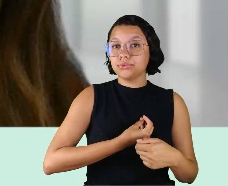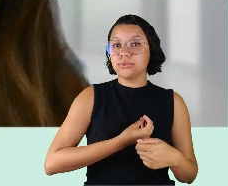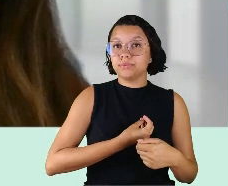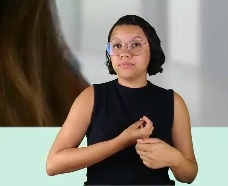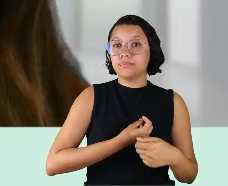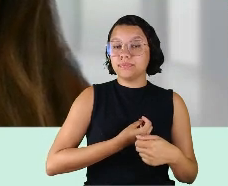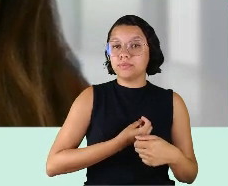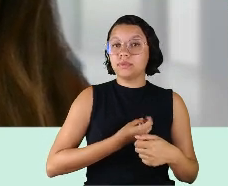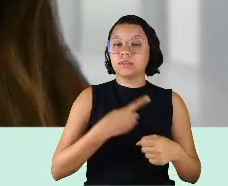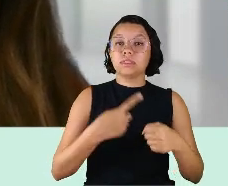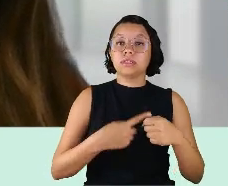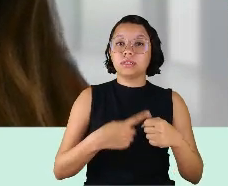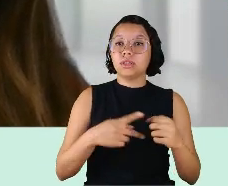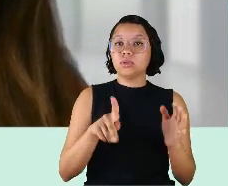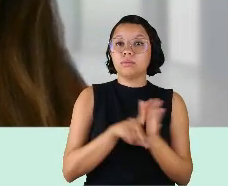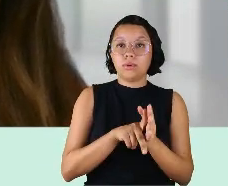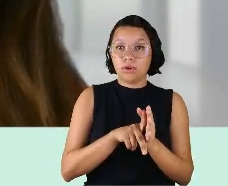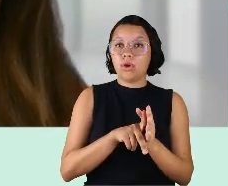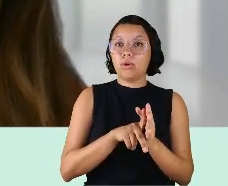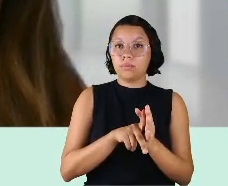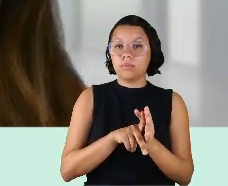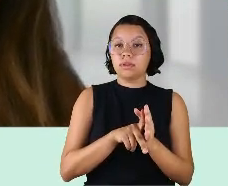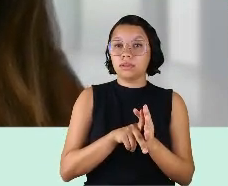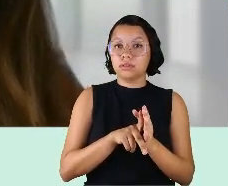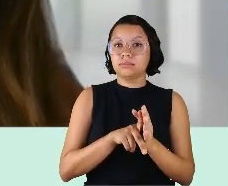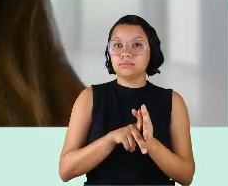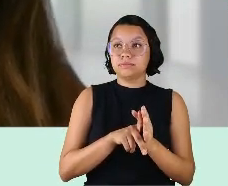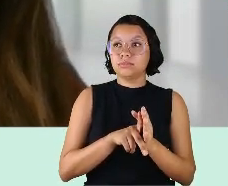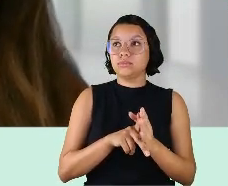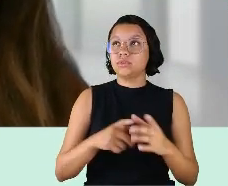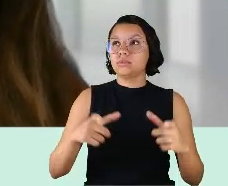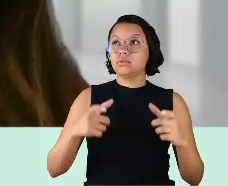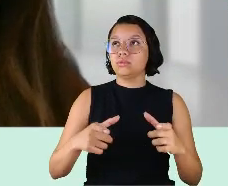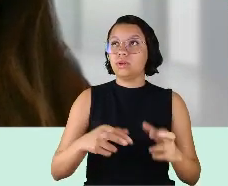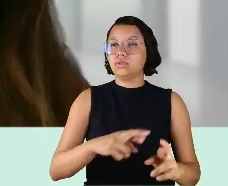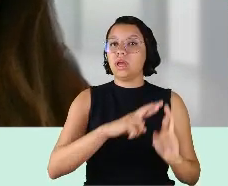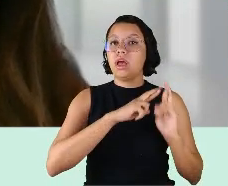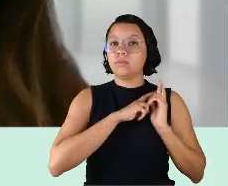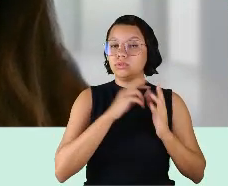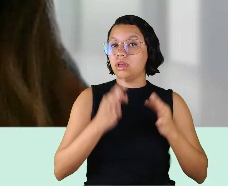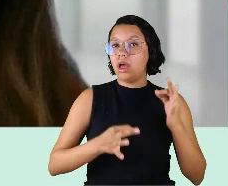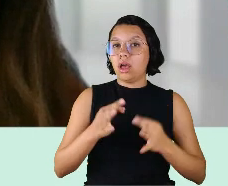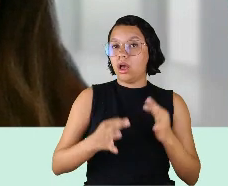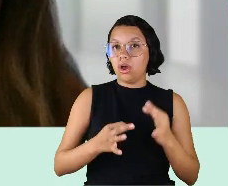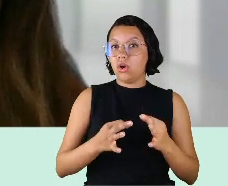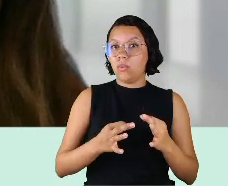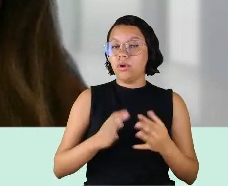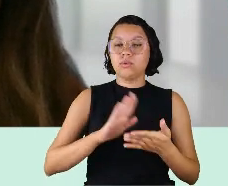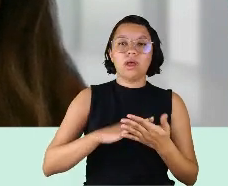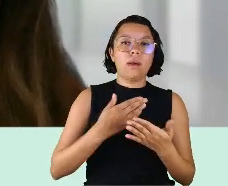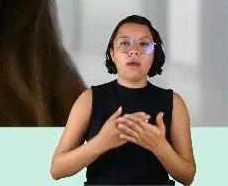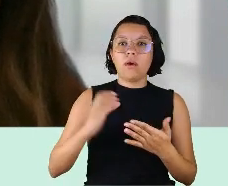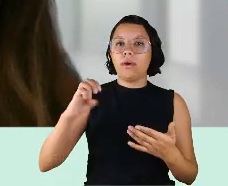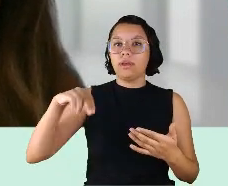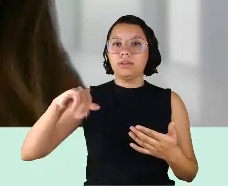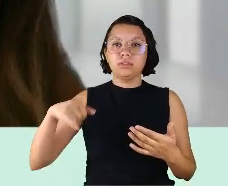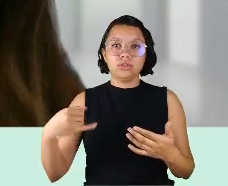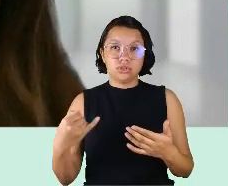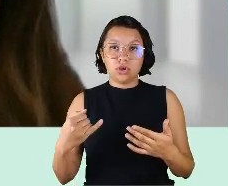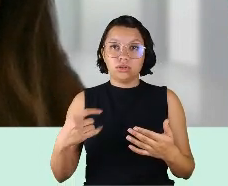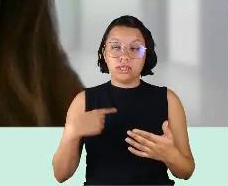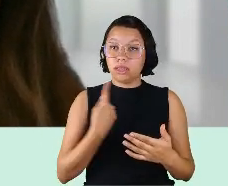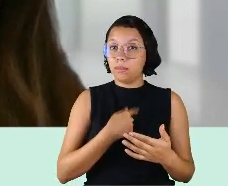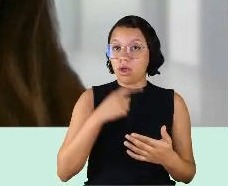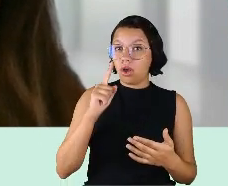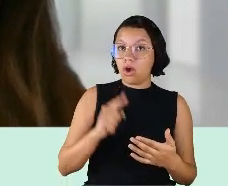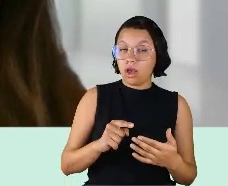na sede da comarca, e já há interpretações do CNJ de que essa comarca, para nós, é a